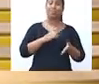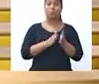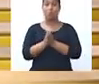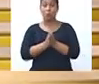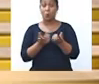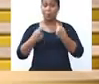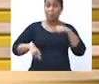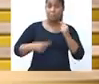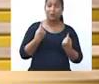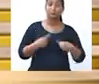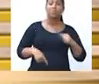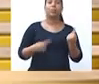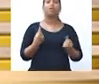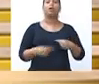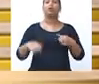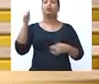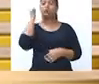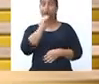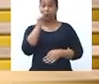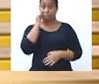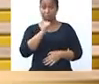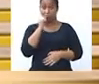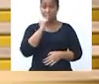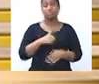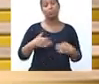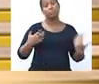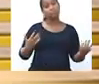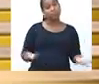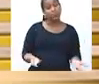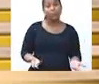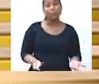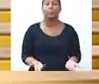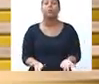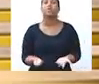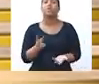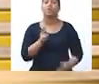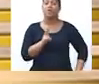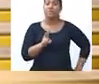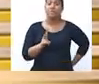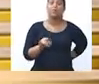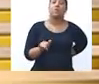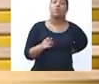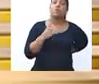em relação, dá um exemplo, das meninas, fatalmente eu vou